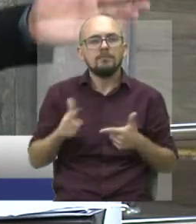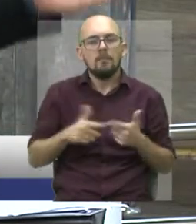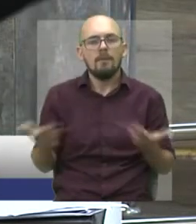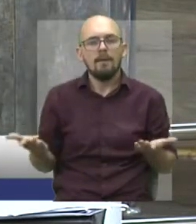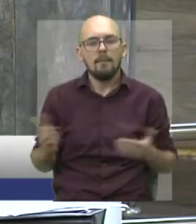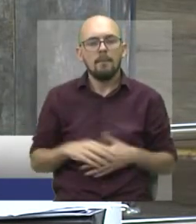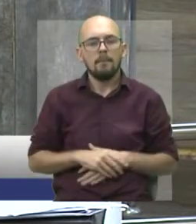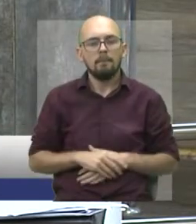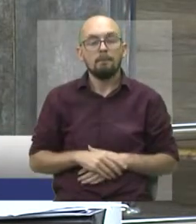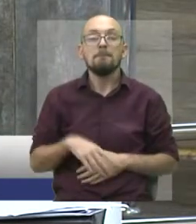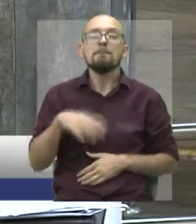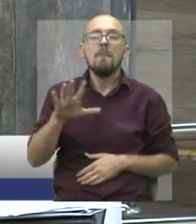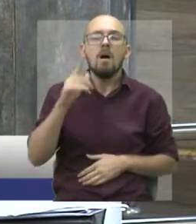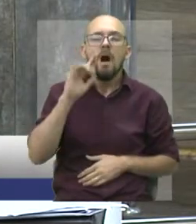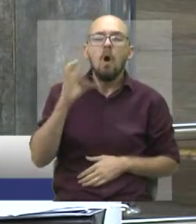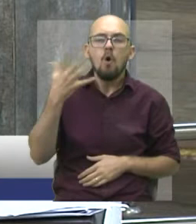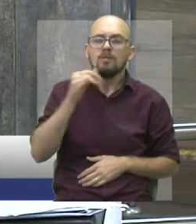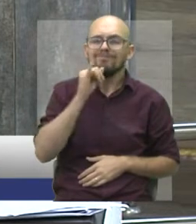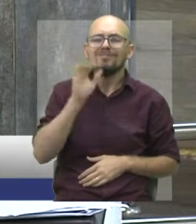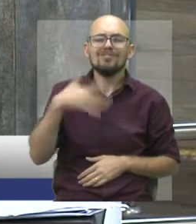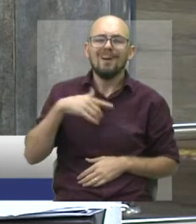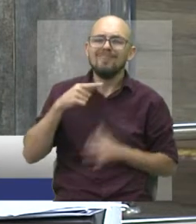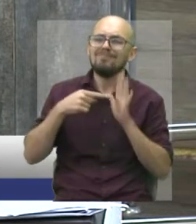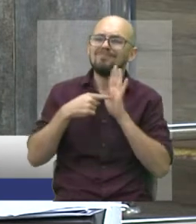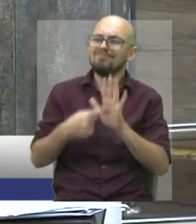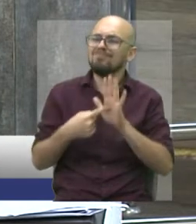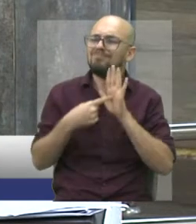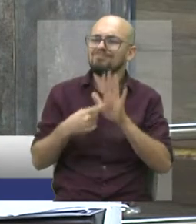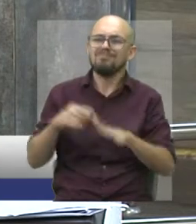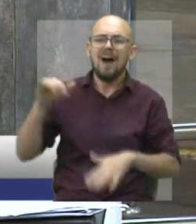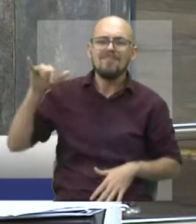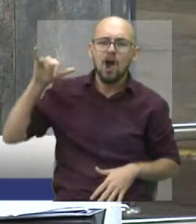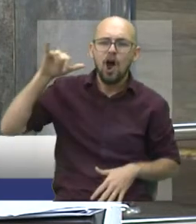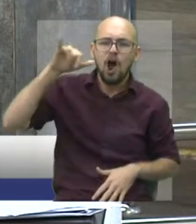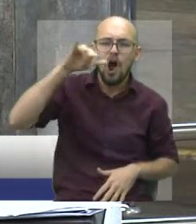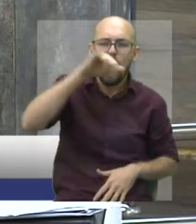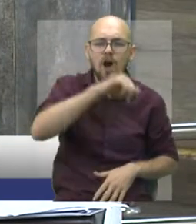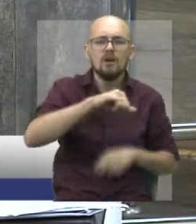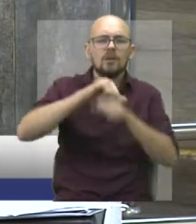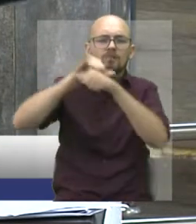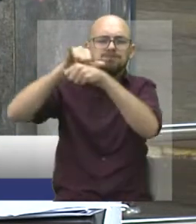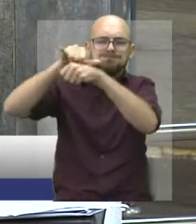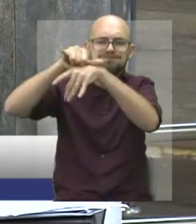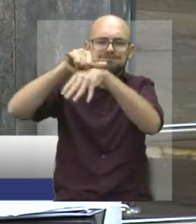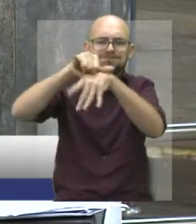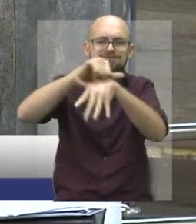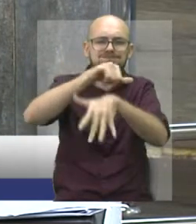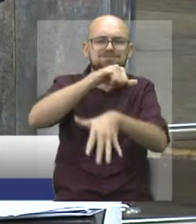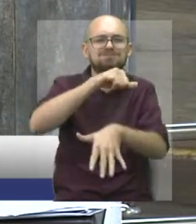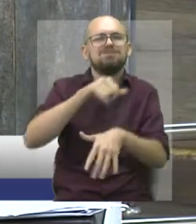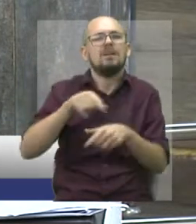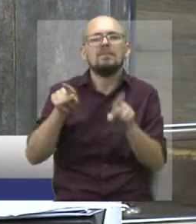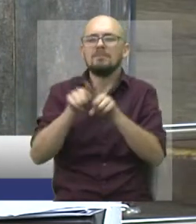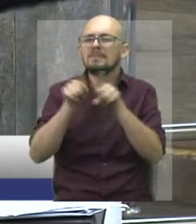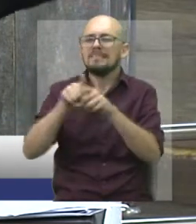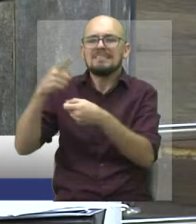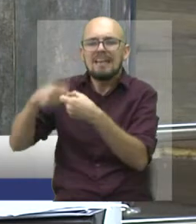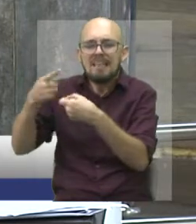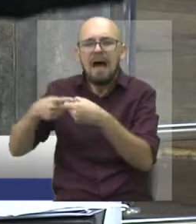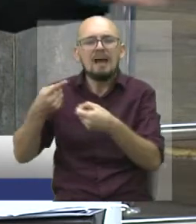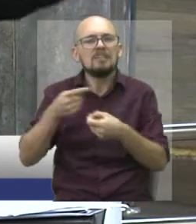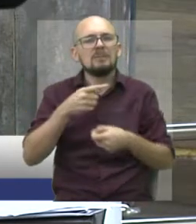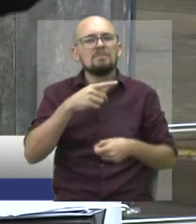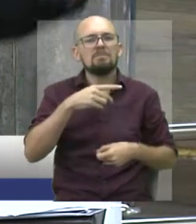Agora, e esses aviões que eu já cansei de falar que joga aí em cima das canas, que vem para a cidade, vai para Palmar, a gente inala,